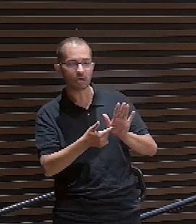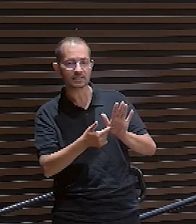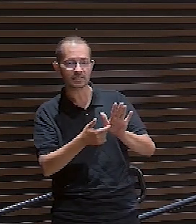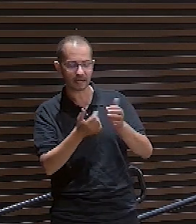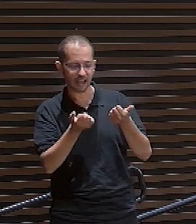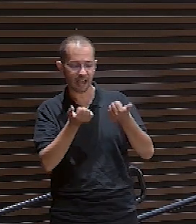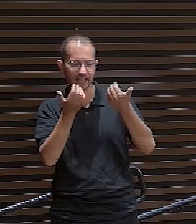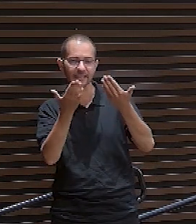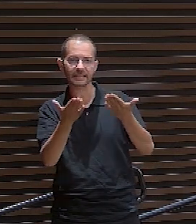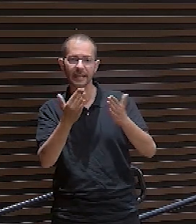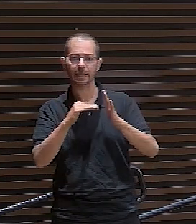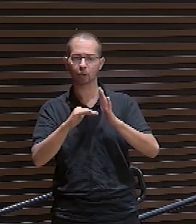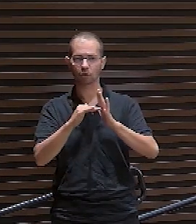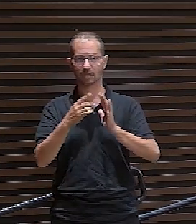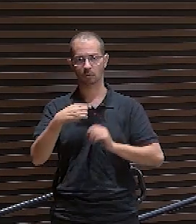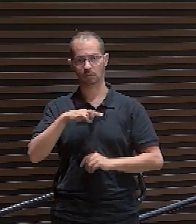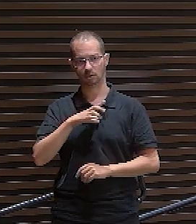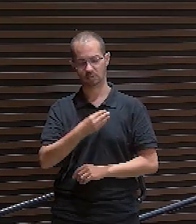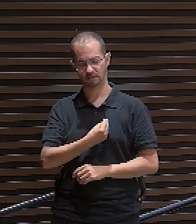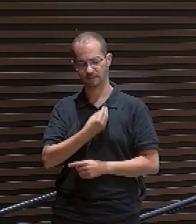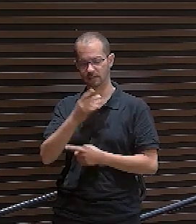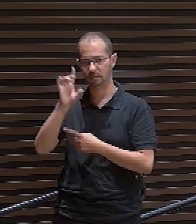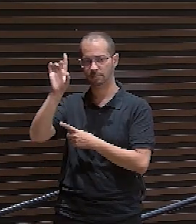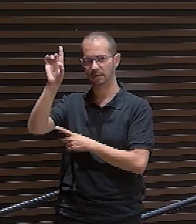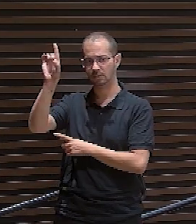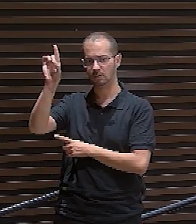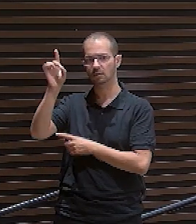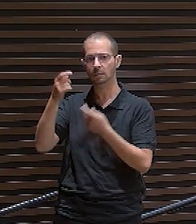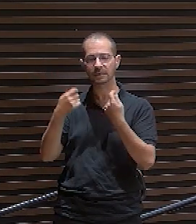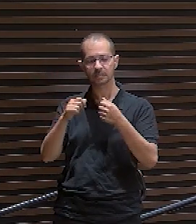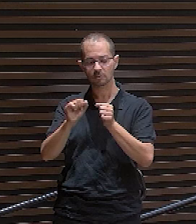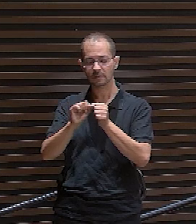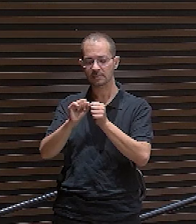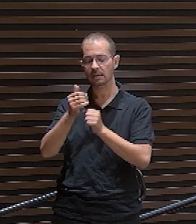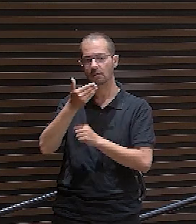de nossas vidas a Deus. Eu tenho que dar o melhor.